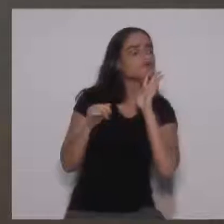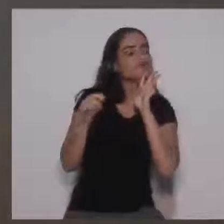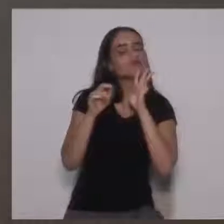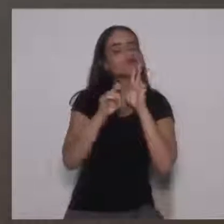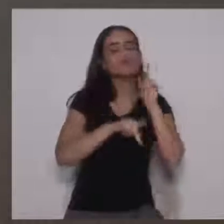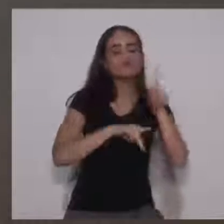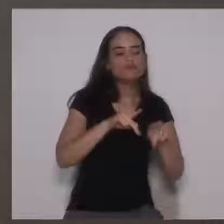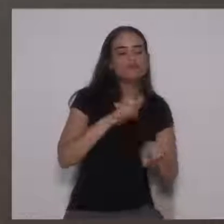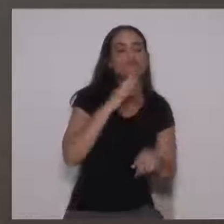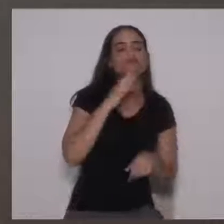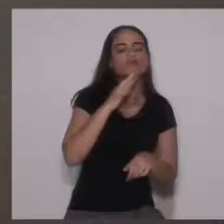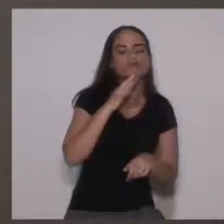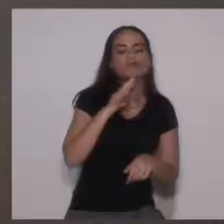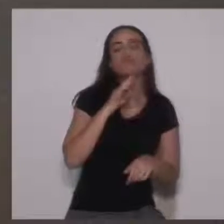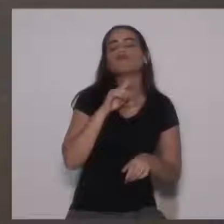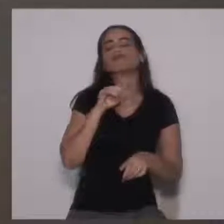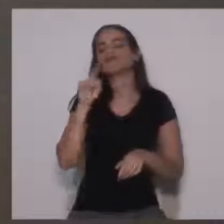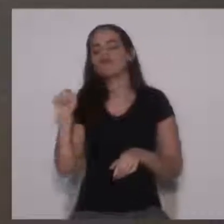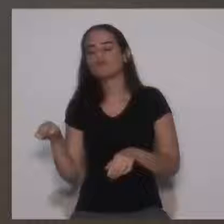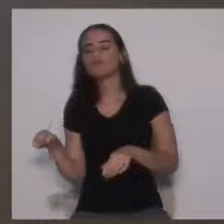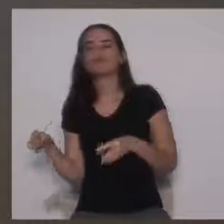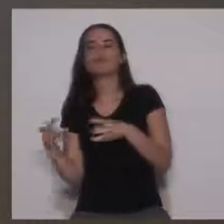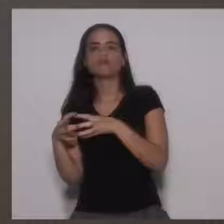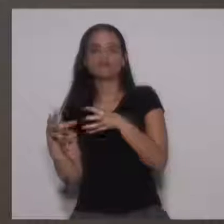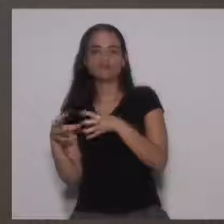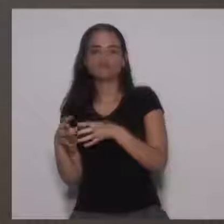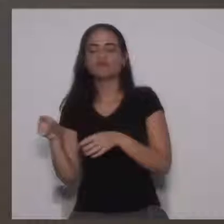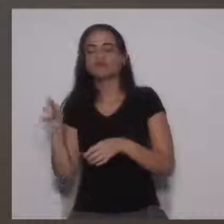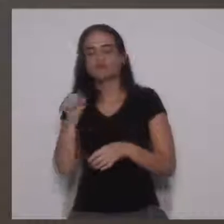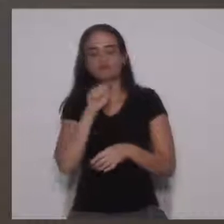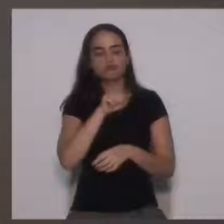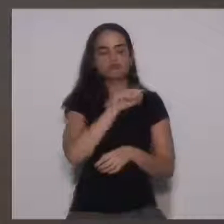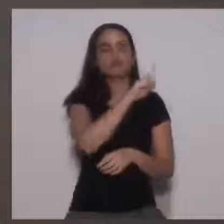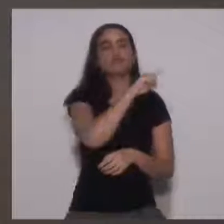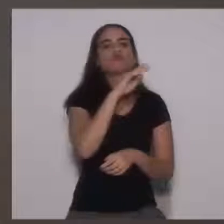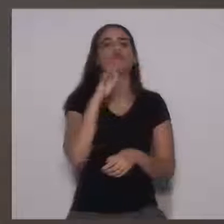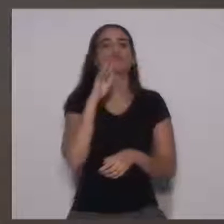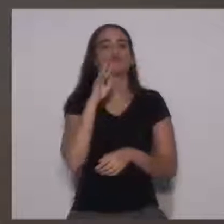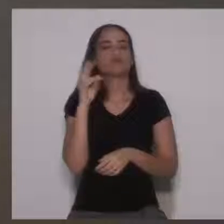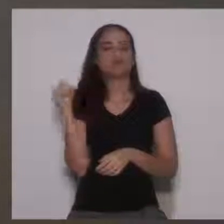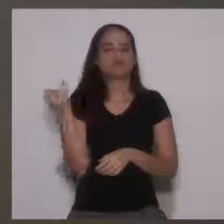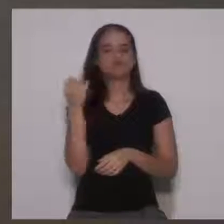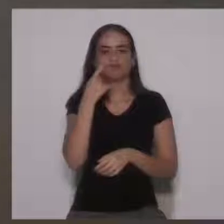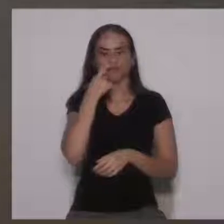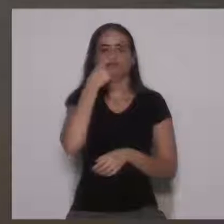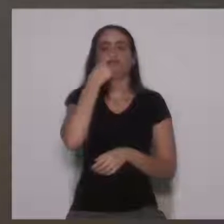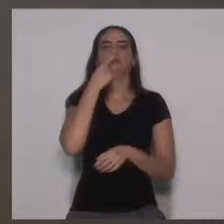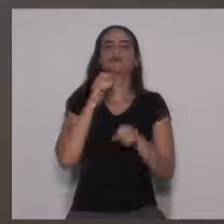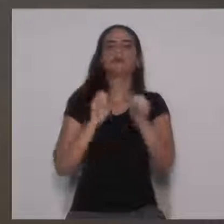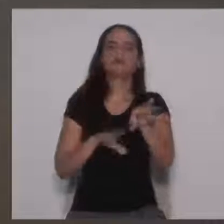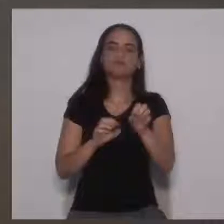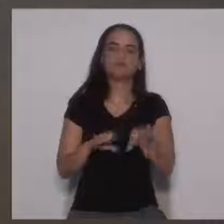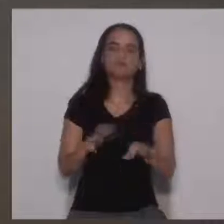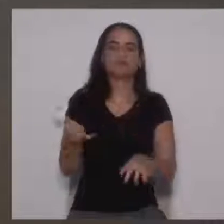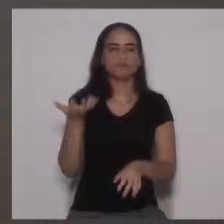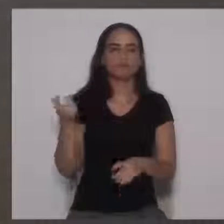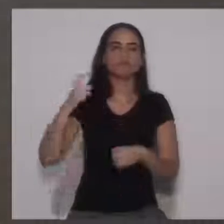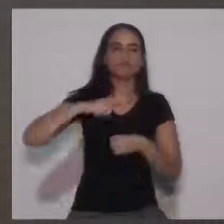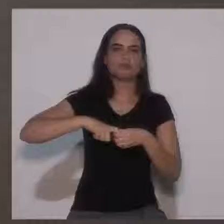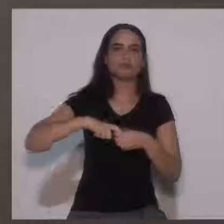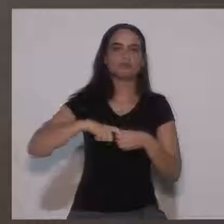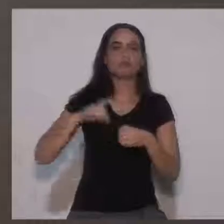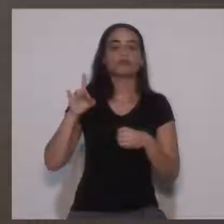Então também vou acompanhar, vou voltar a acompanhar a área de educação aqui na cidade.